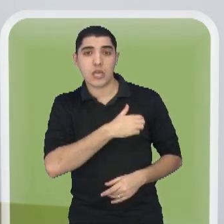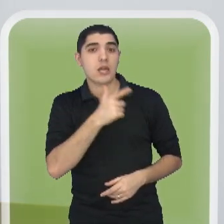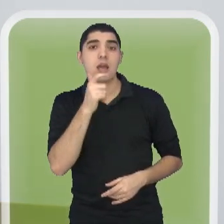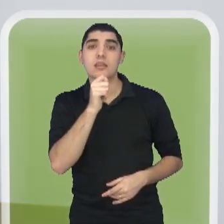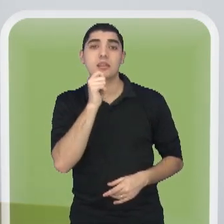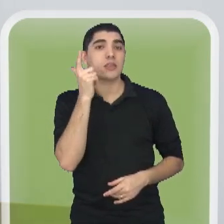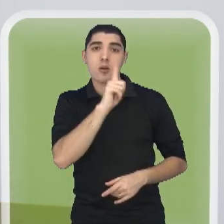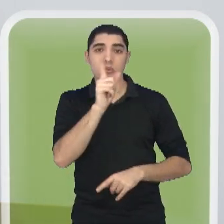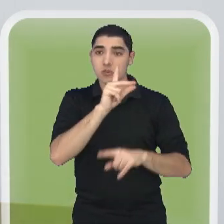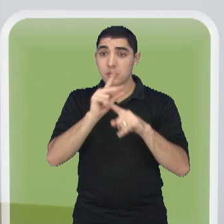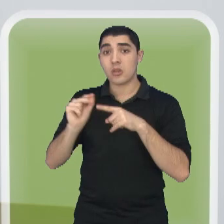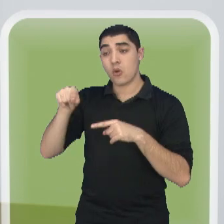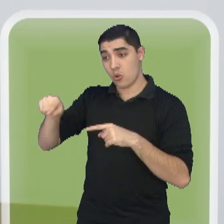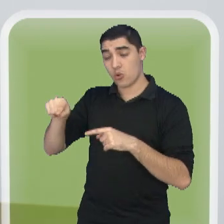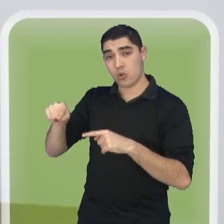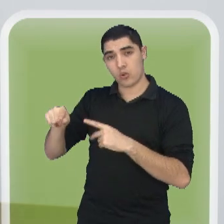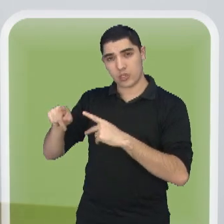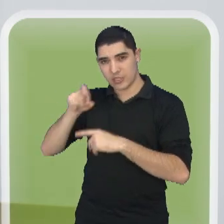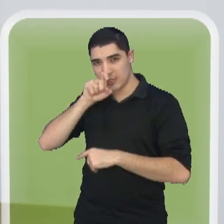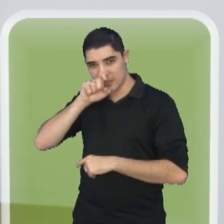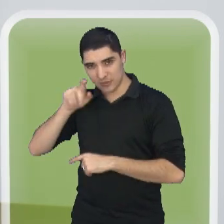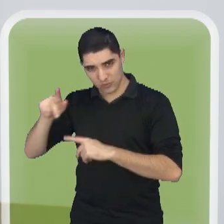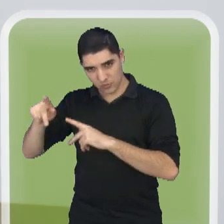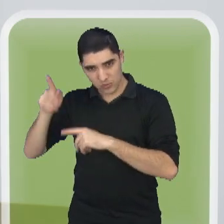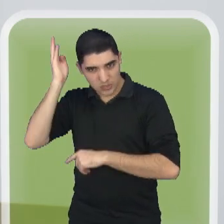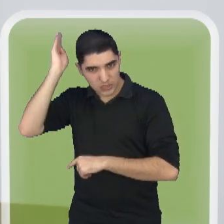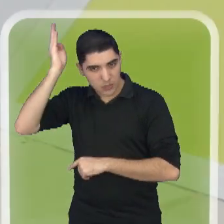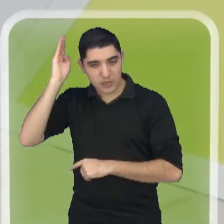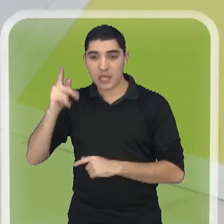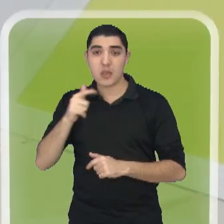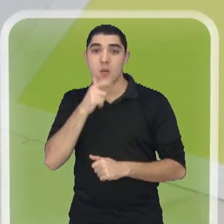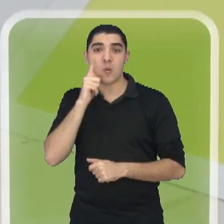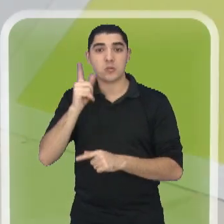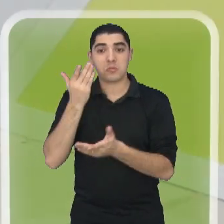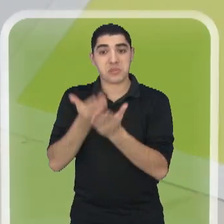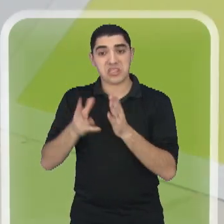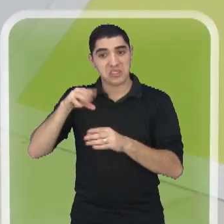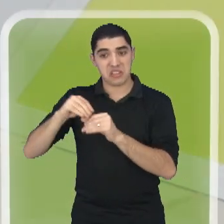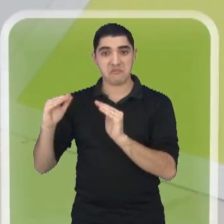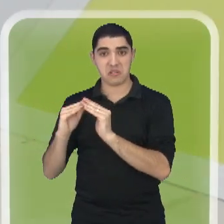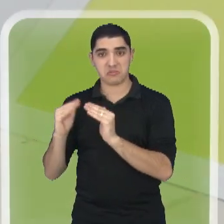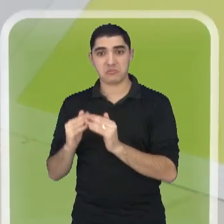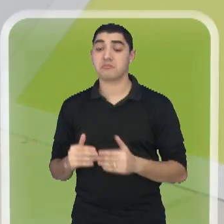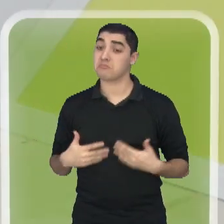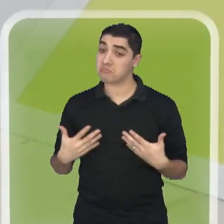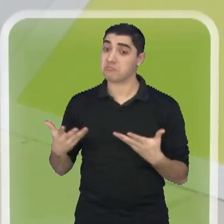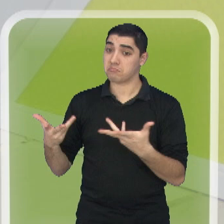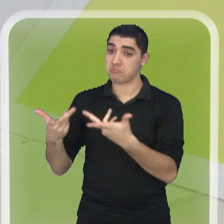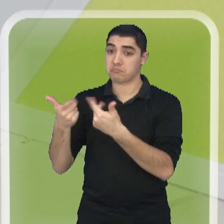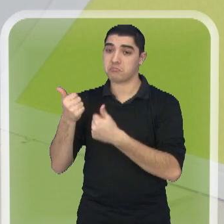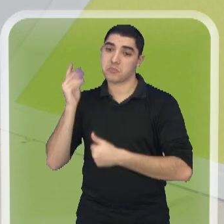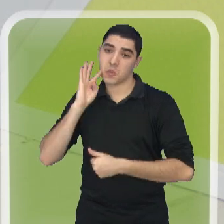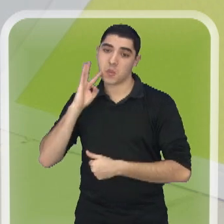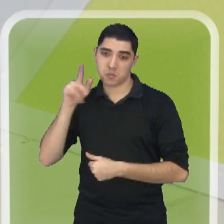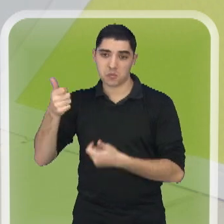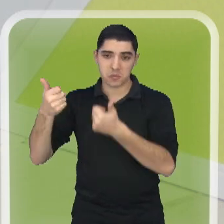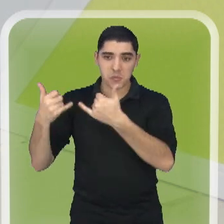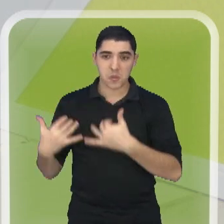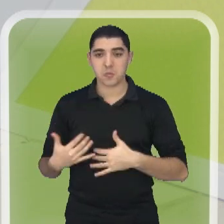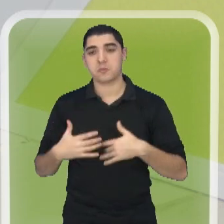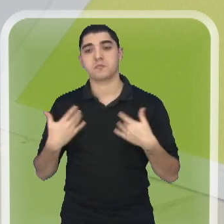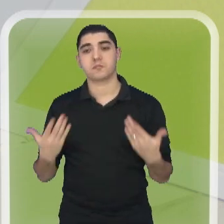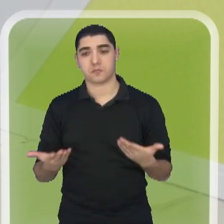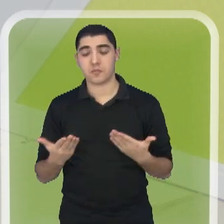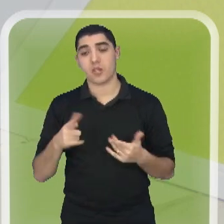ainda não perdeu em casa, no Joaquinzão, em jogos do Campeonato Brasileiro. Que espetáculo, bom detalhe isso daí. Coloca pra gente aqui, Matheus,